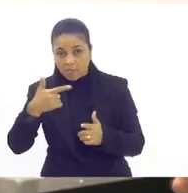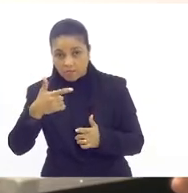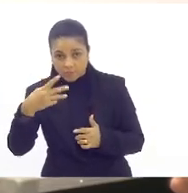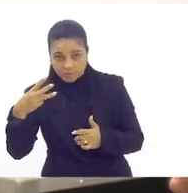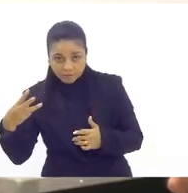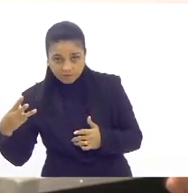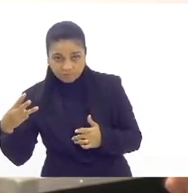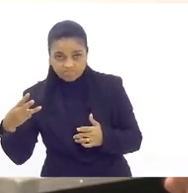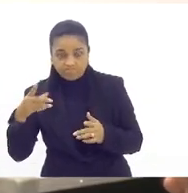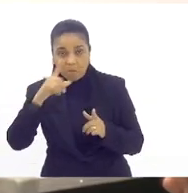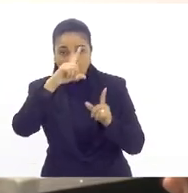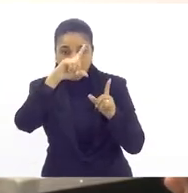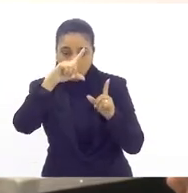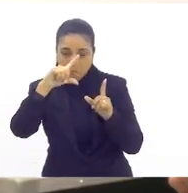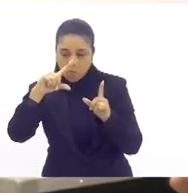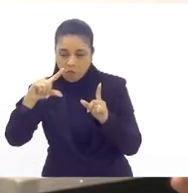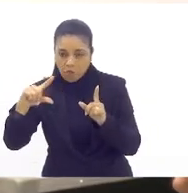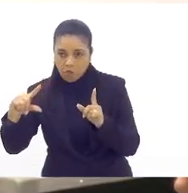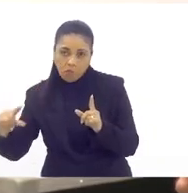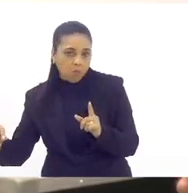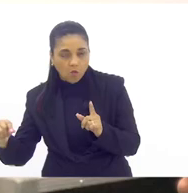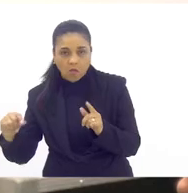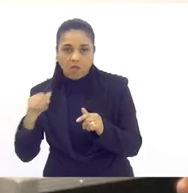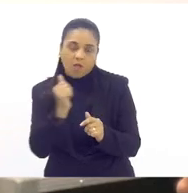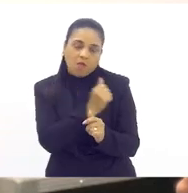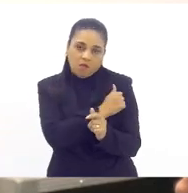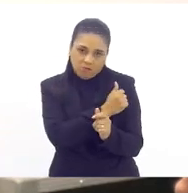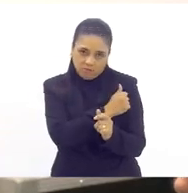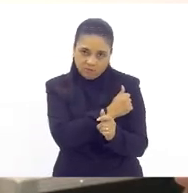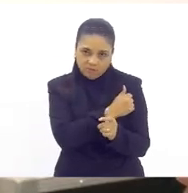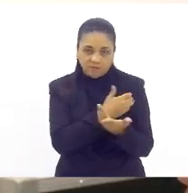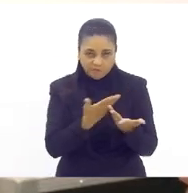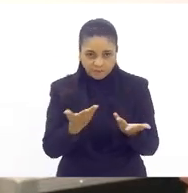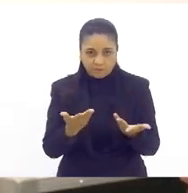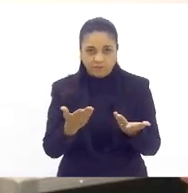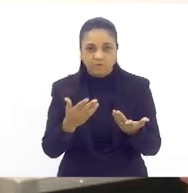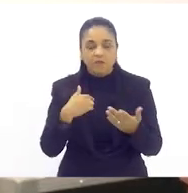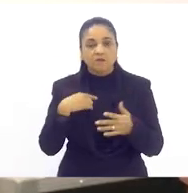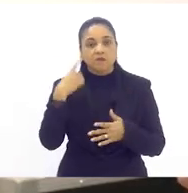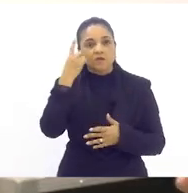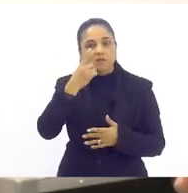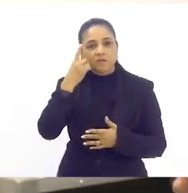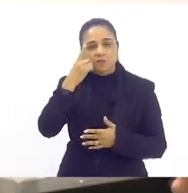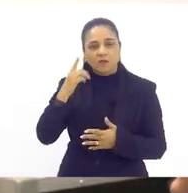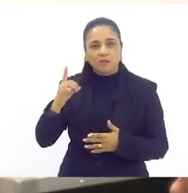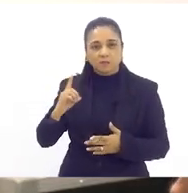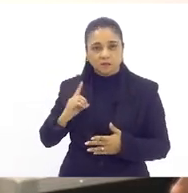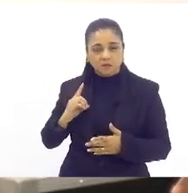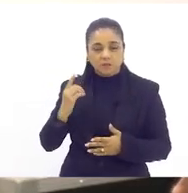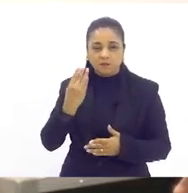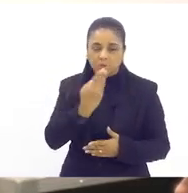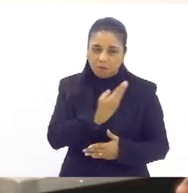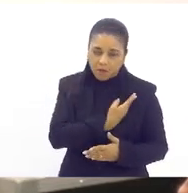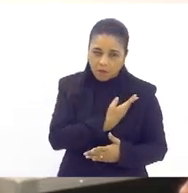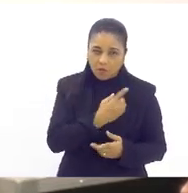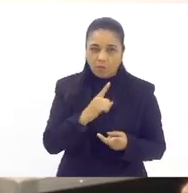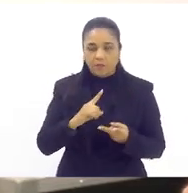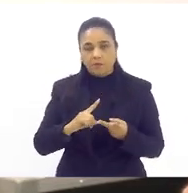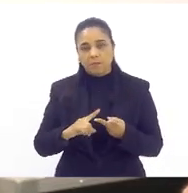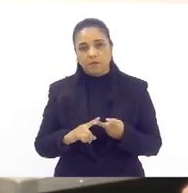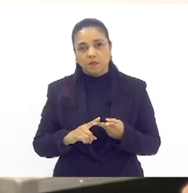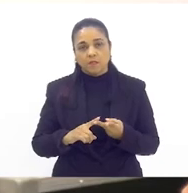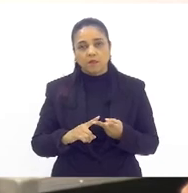aqui vai de um pouco de encontro a falar da nossa excelente vossa excelência Deputado andando e Balbi e